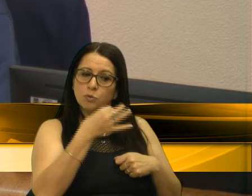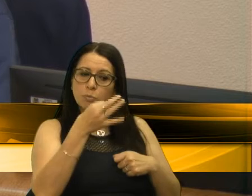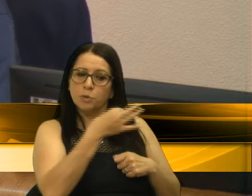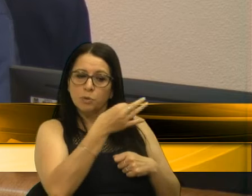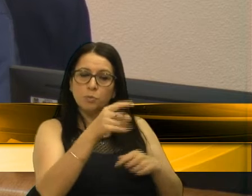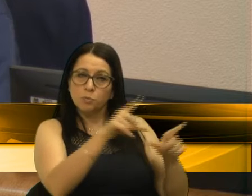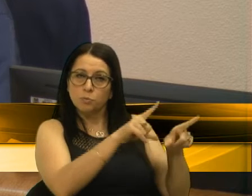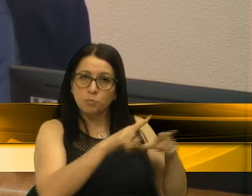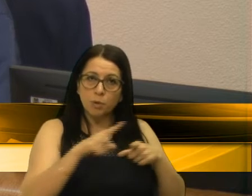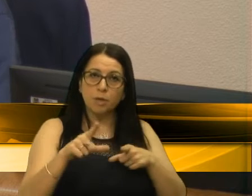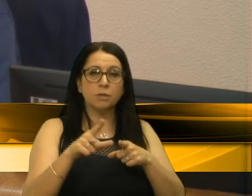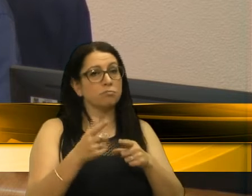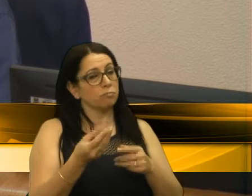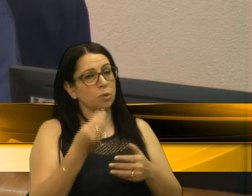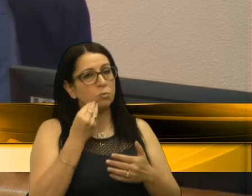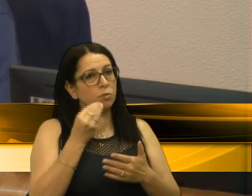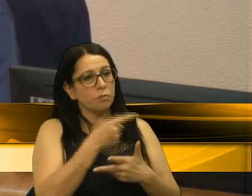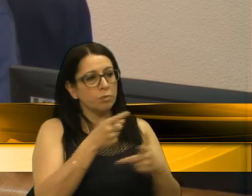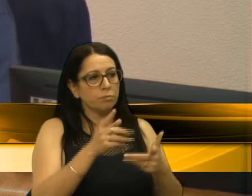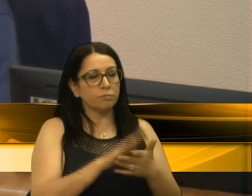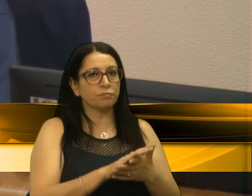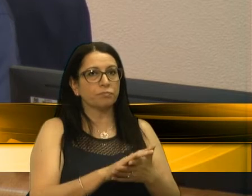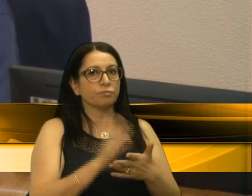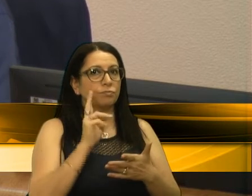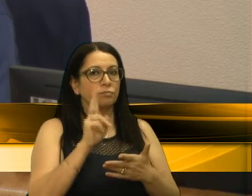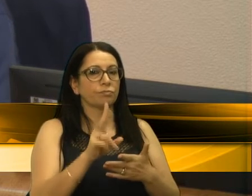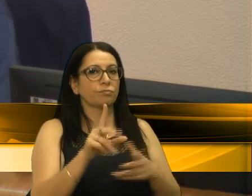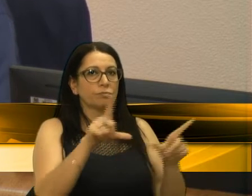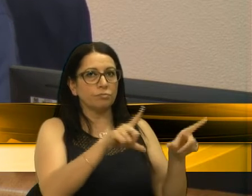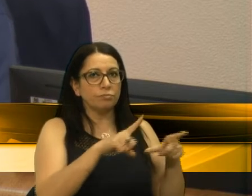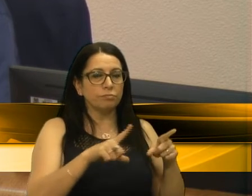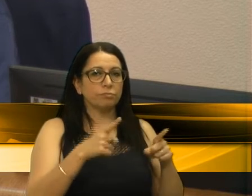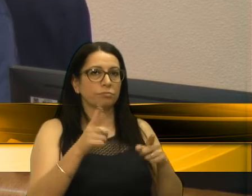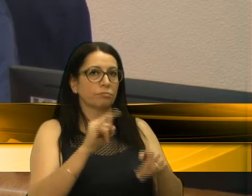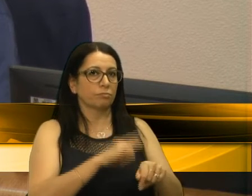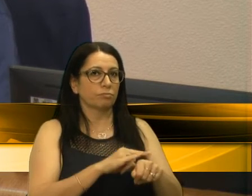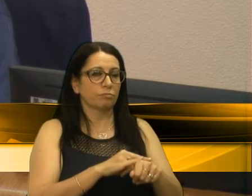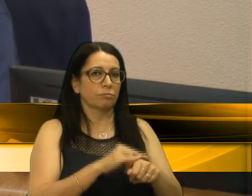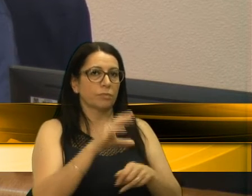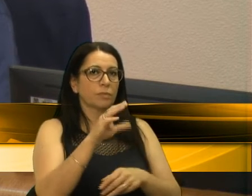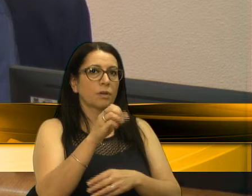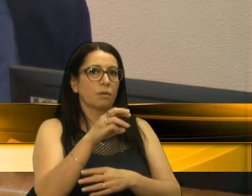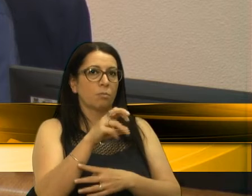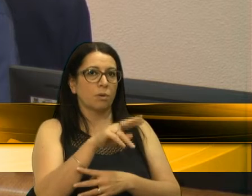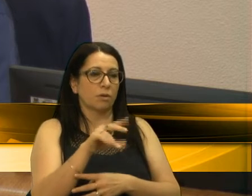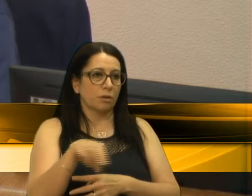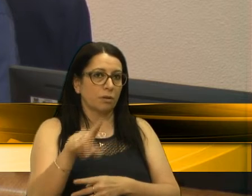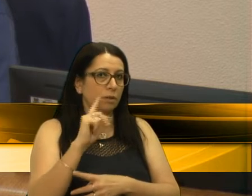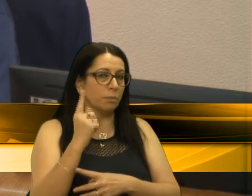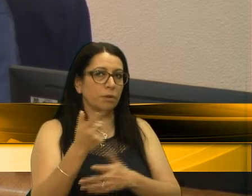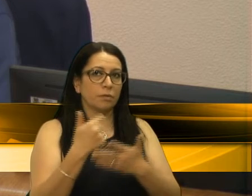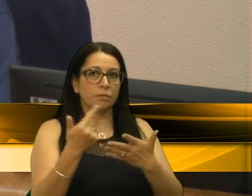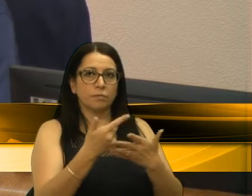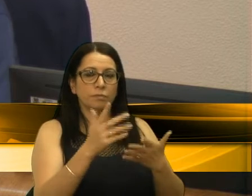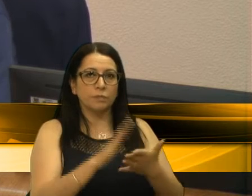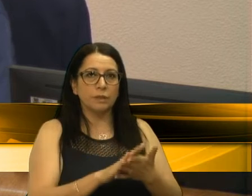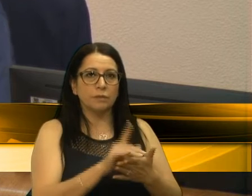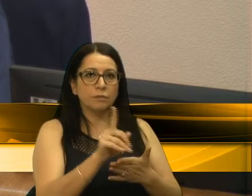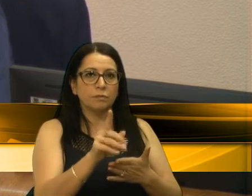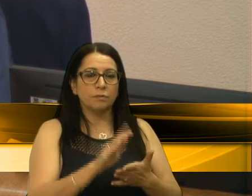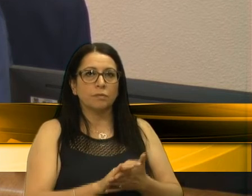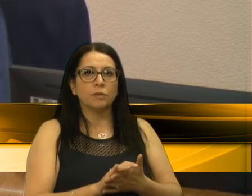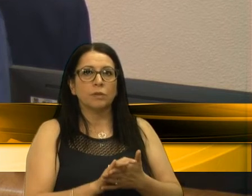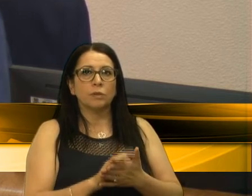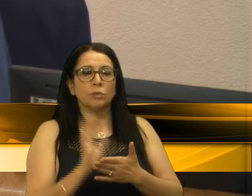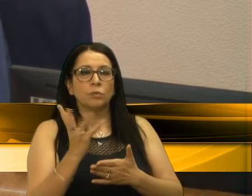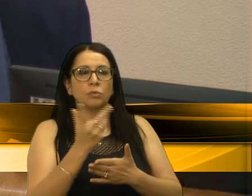para a parada. E, por óbvio, também, tendo em vista que o espaço já contém banheiros, camarins, tem toda uma estrutura, tem todo um pátio amplo que comporta um ótimo